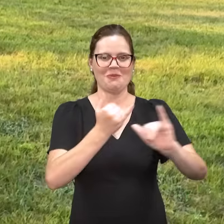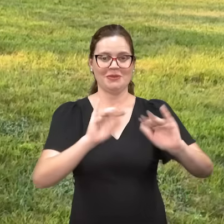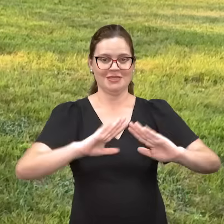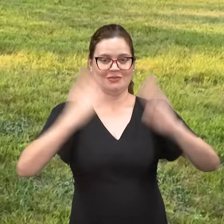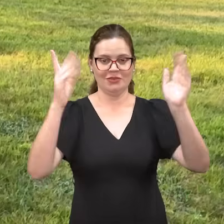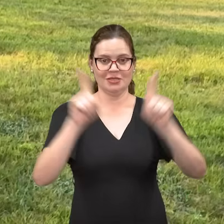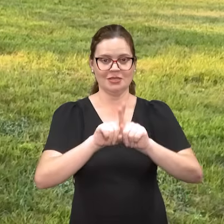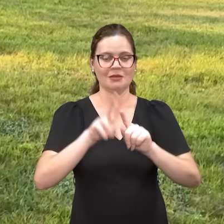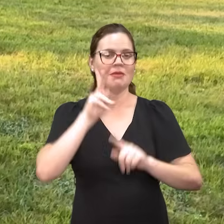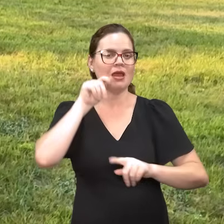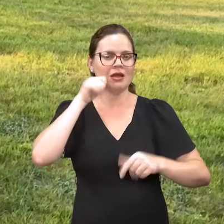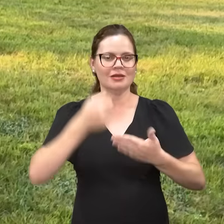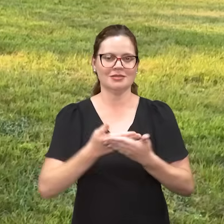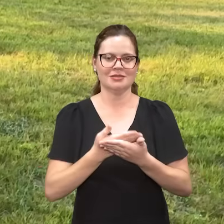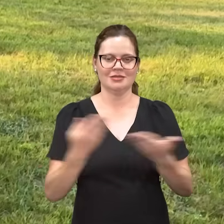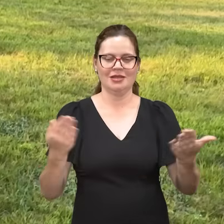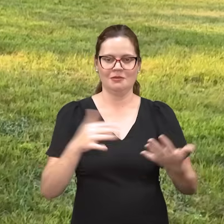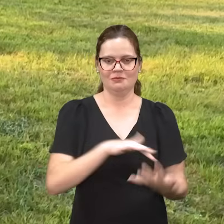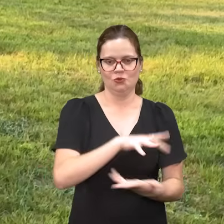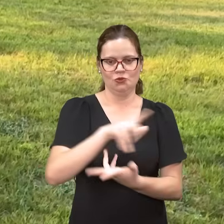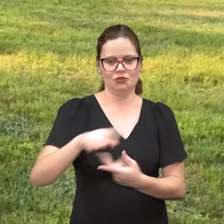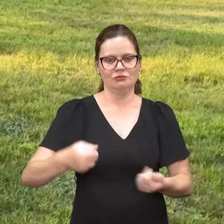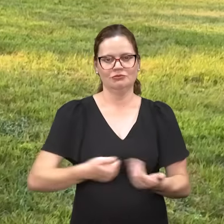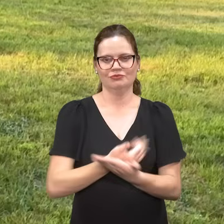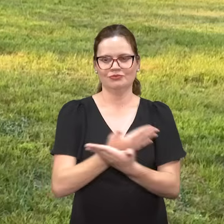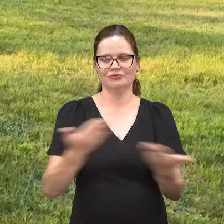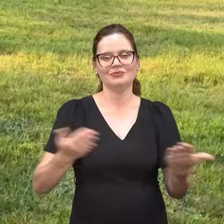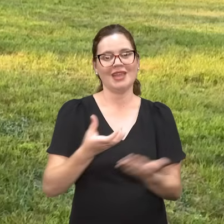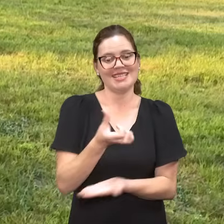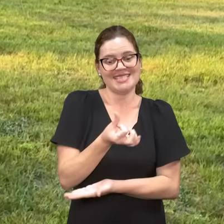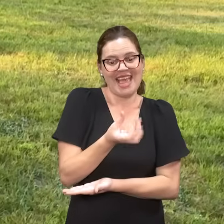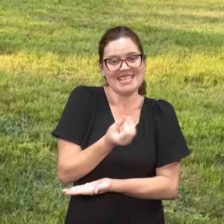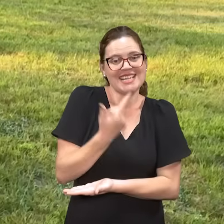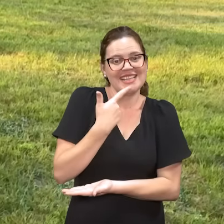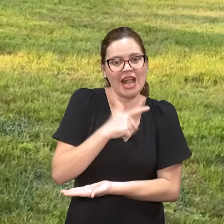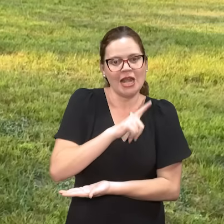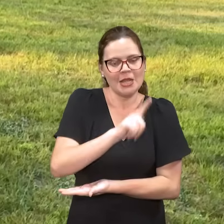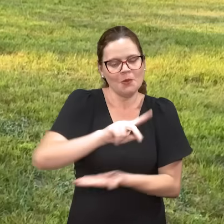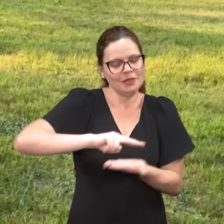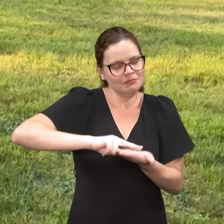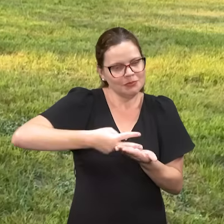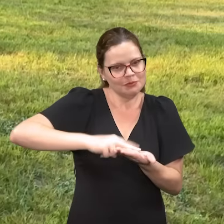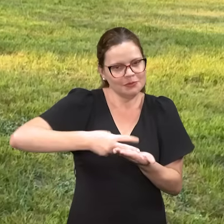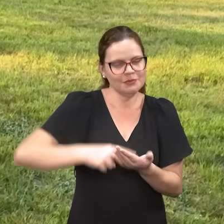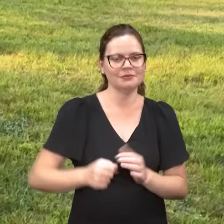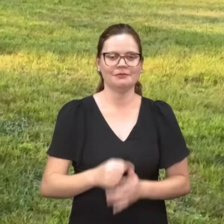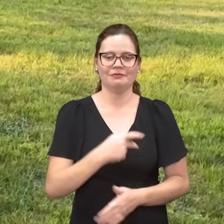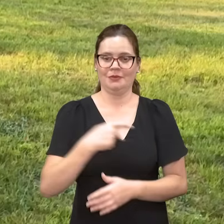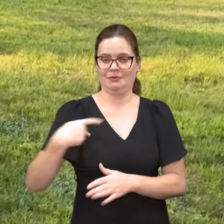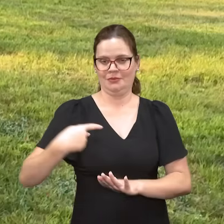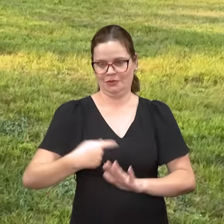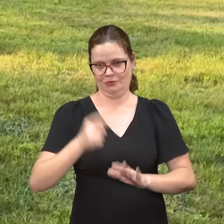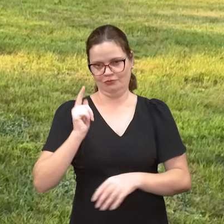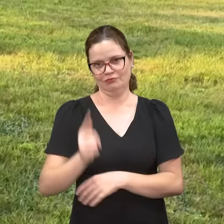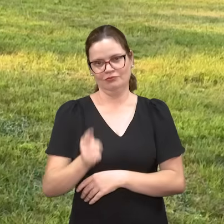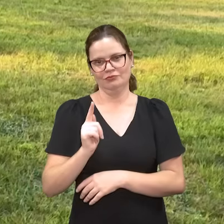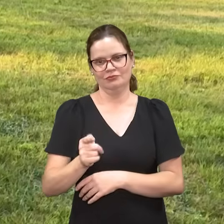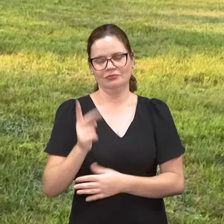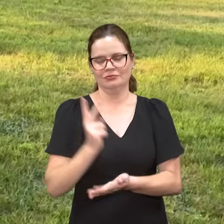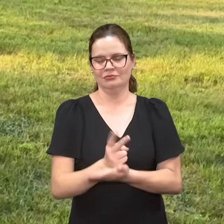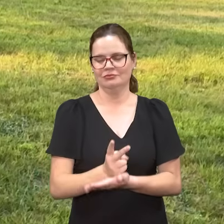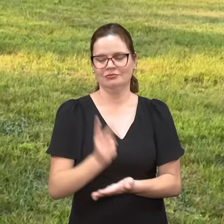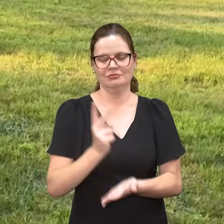a Ceia Mundial fossem disponibilizados em mais de 60 idiomas. O pastor Gedeuti certamente